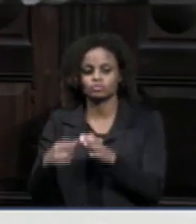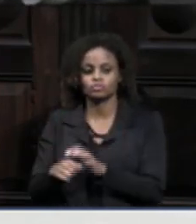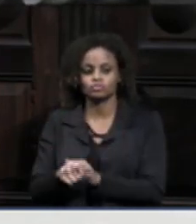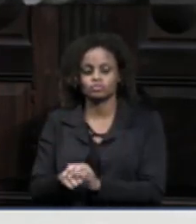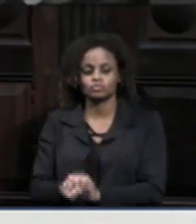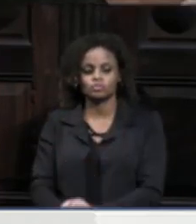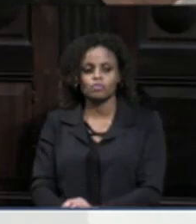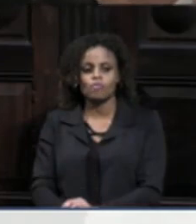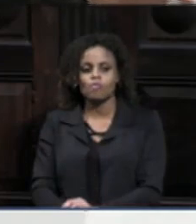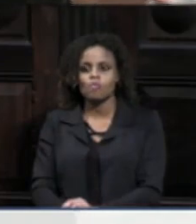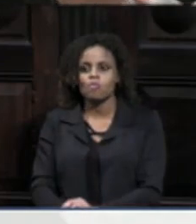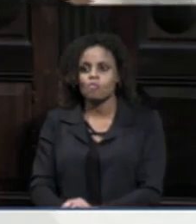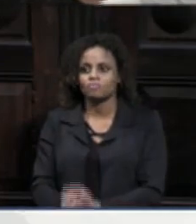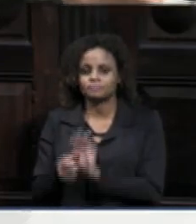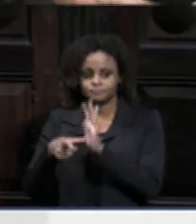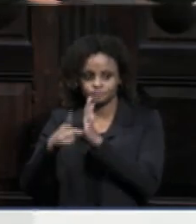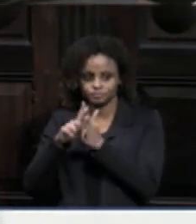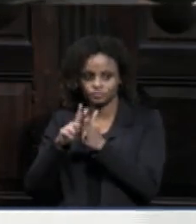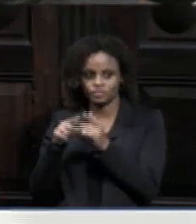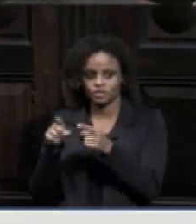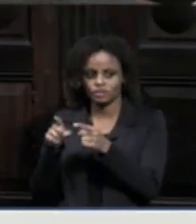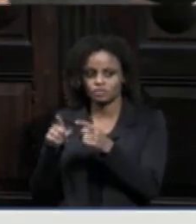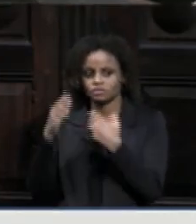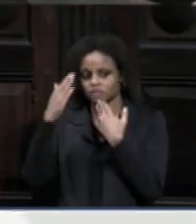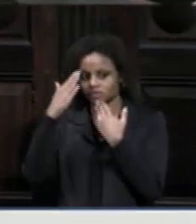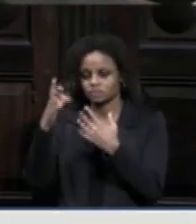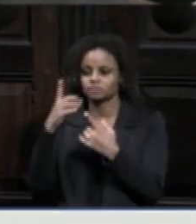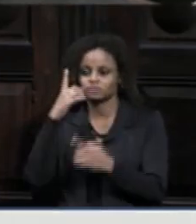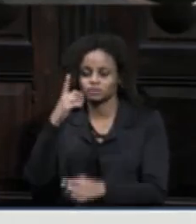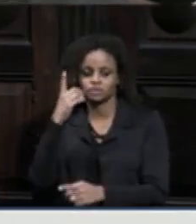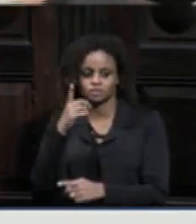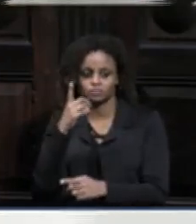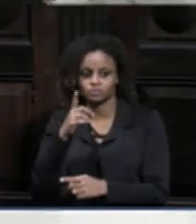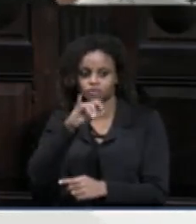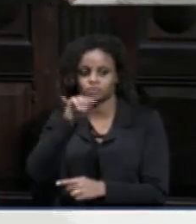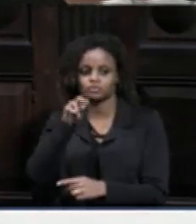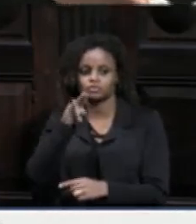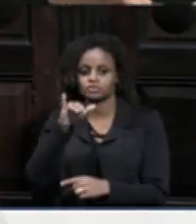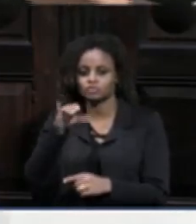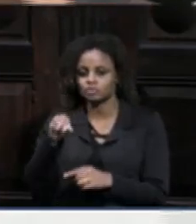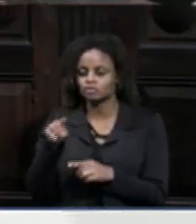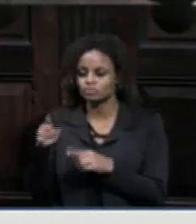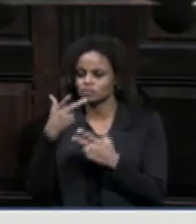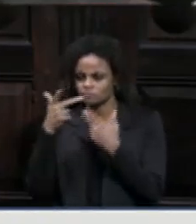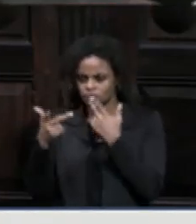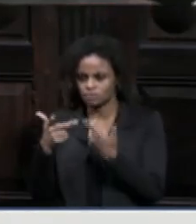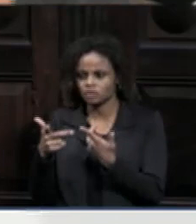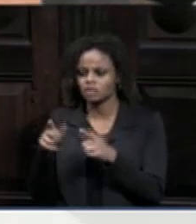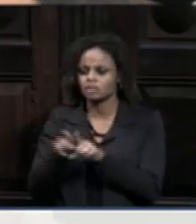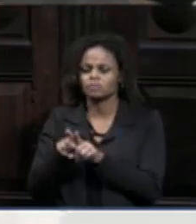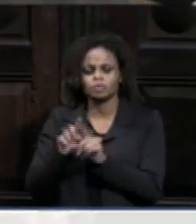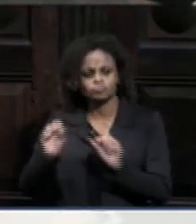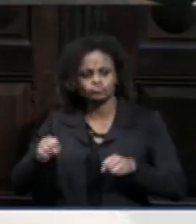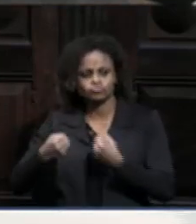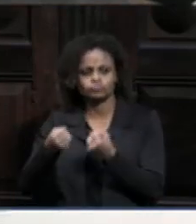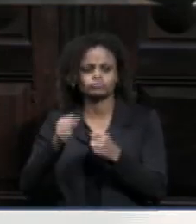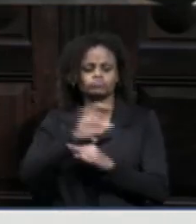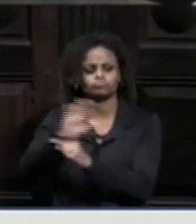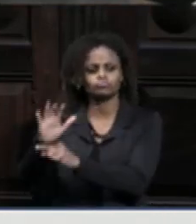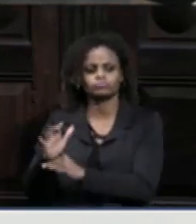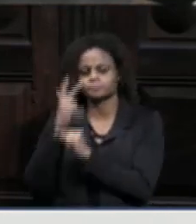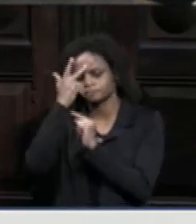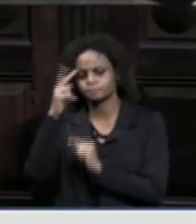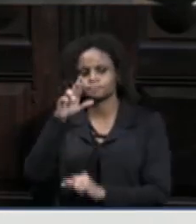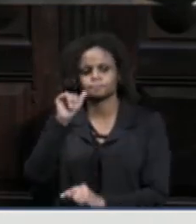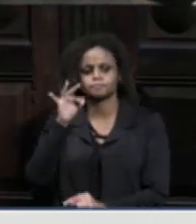deputado Jânio por toda a deferência, a atitude. O deputado Jânio batalha pela causa dos refugiados. Sei que o deputado André Ciliano